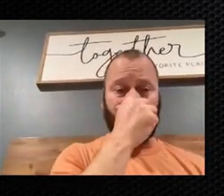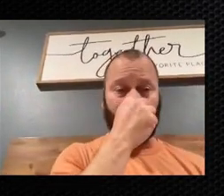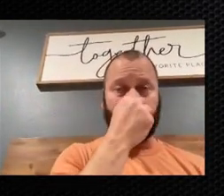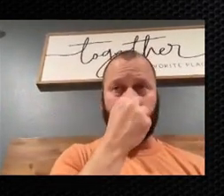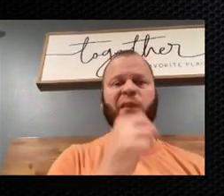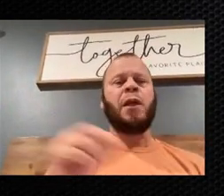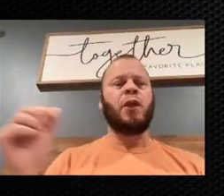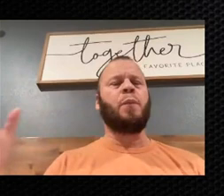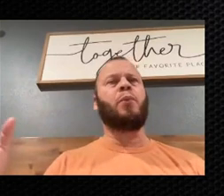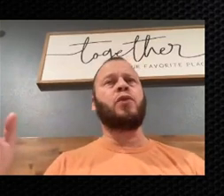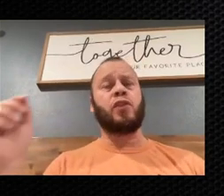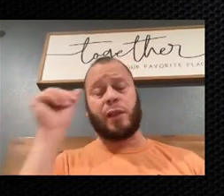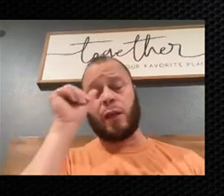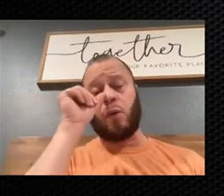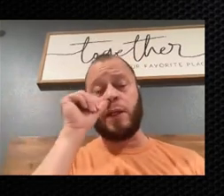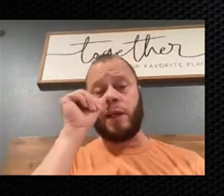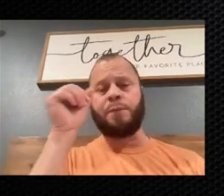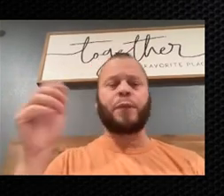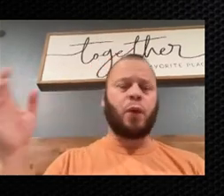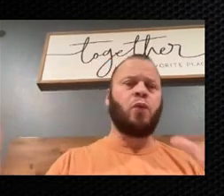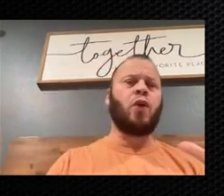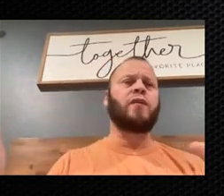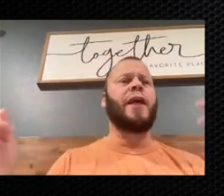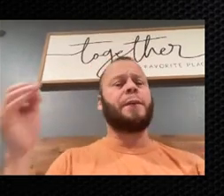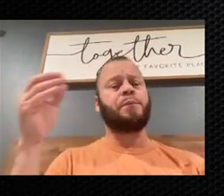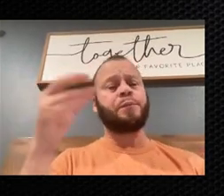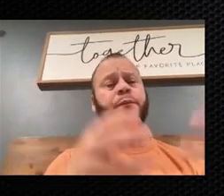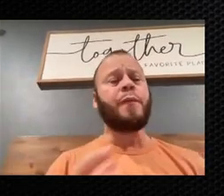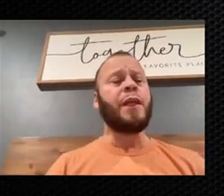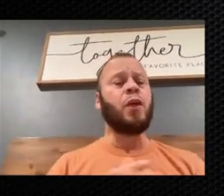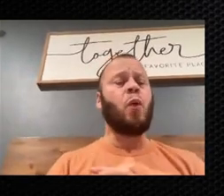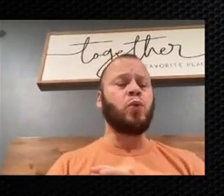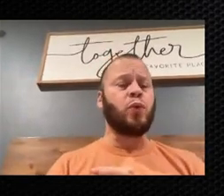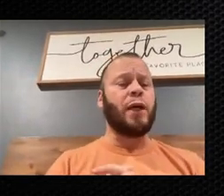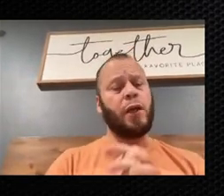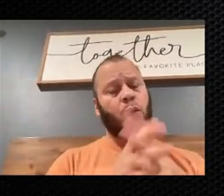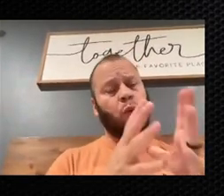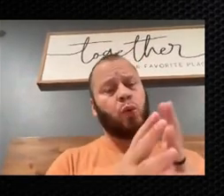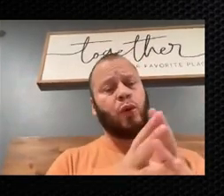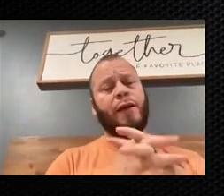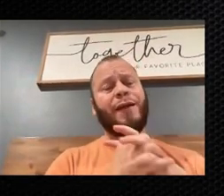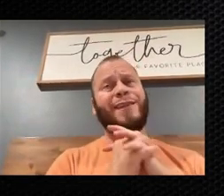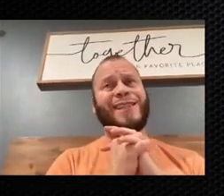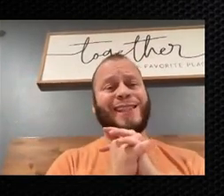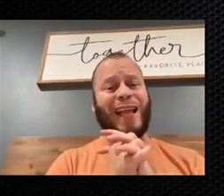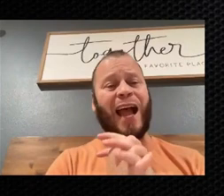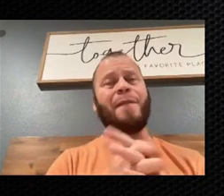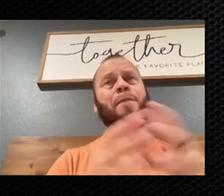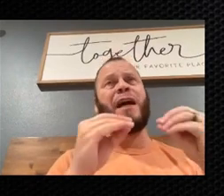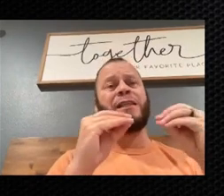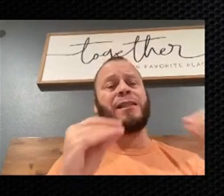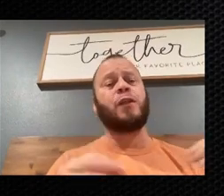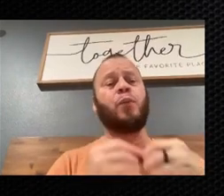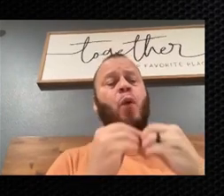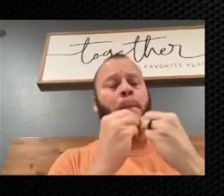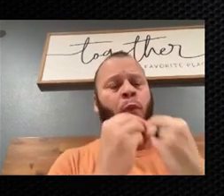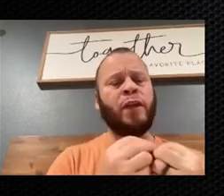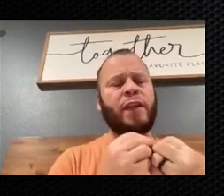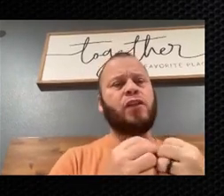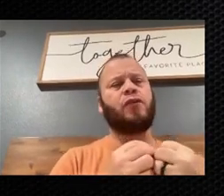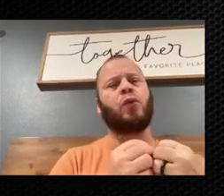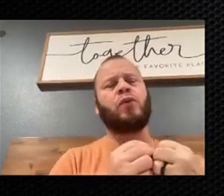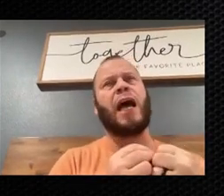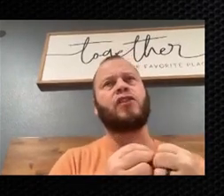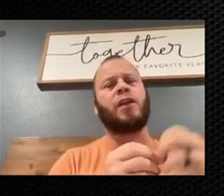o e o está com o Irã com Ortega e com o Lula o Lula está passando por